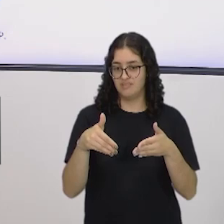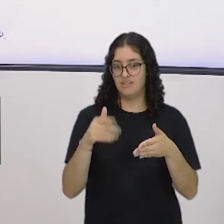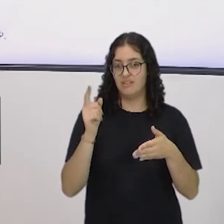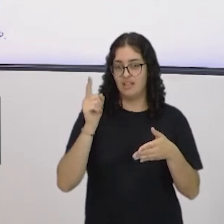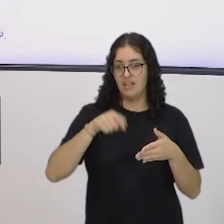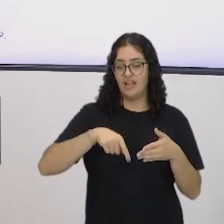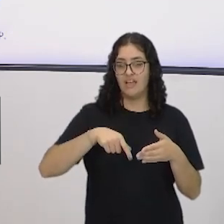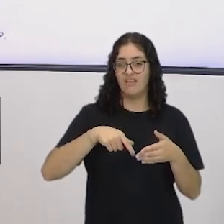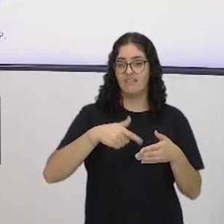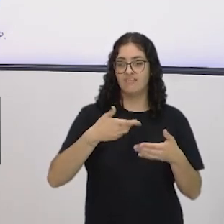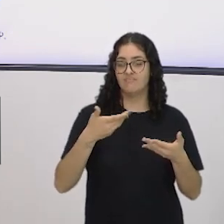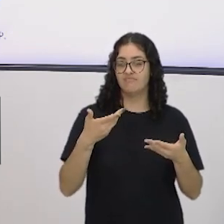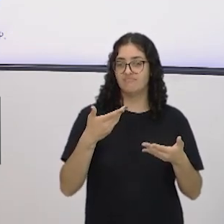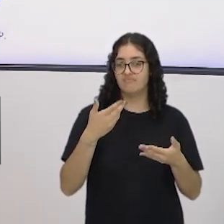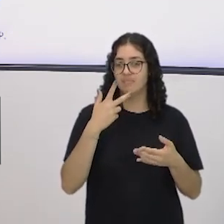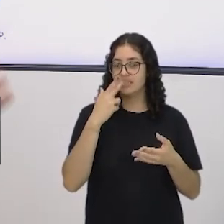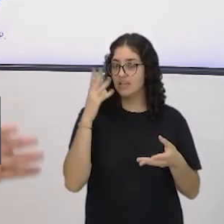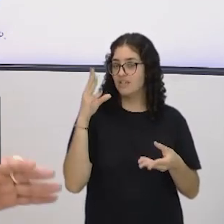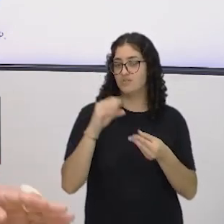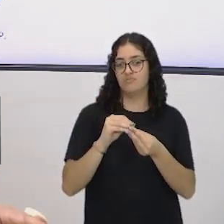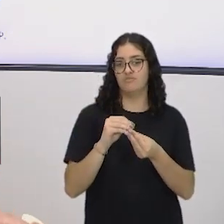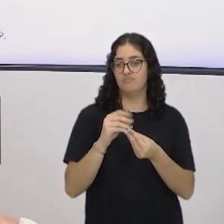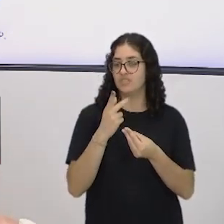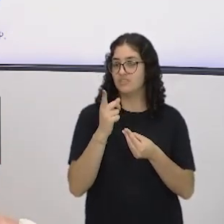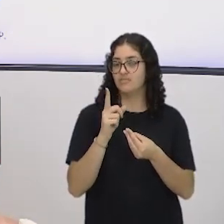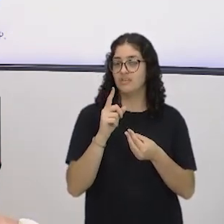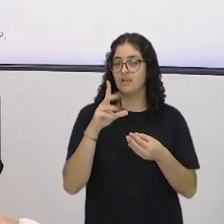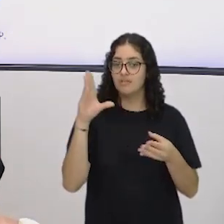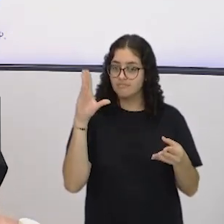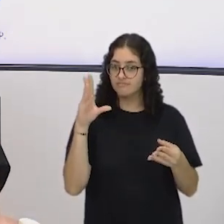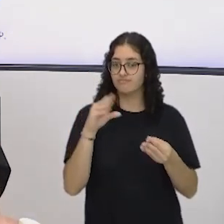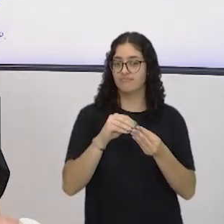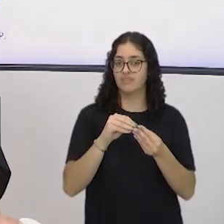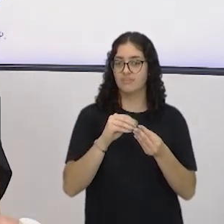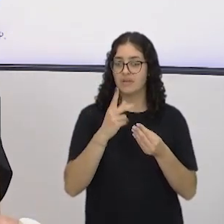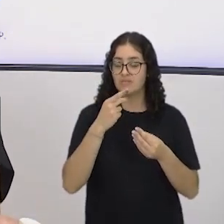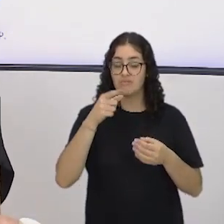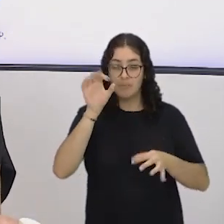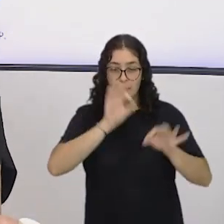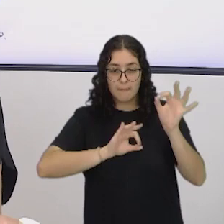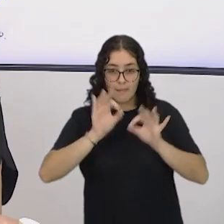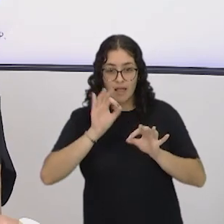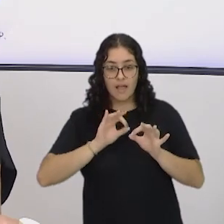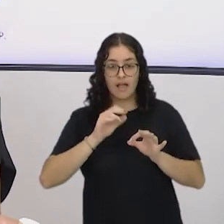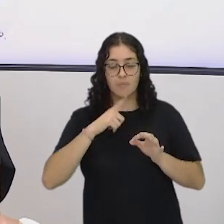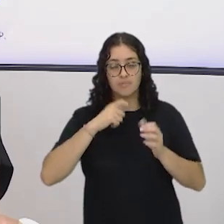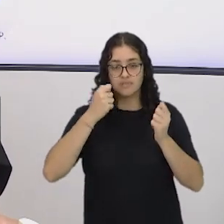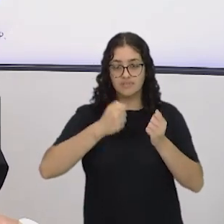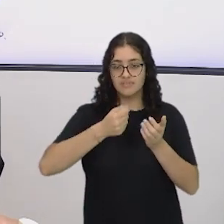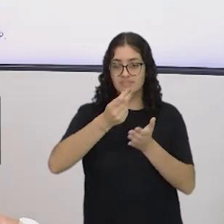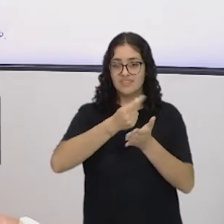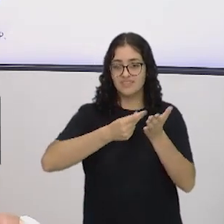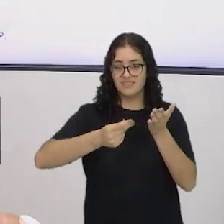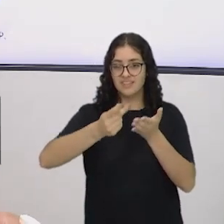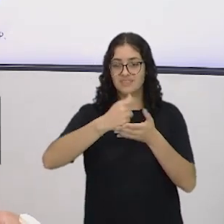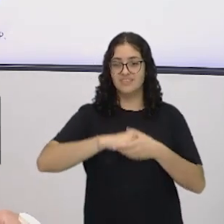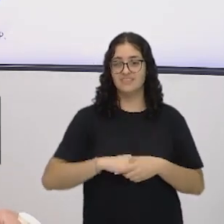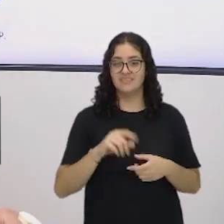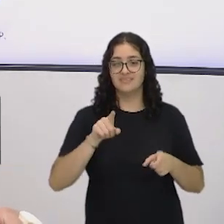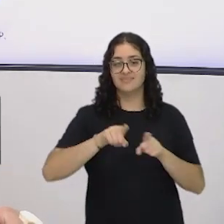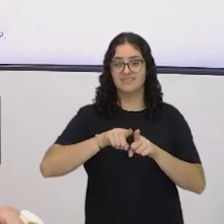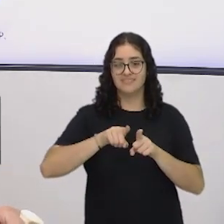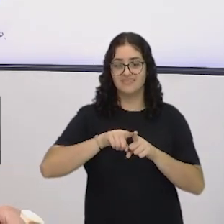uma coisa mais resumida, né? Mais sintetizada. Mas você pode ter desenhos, então tem a questão das cores e as